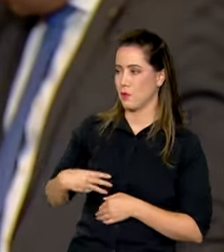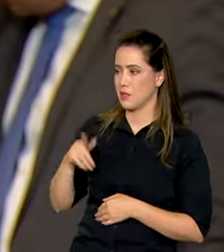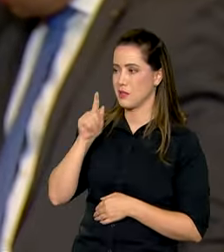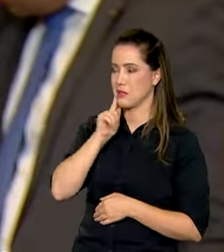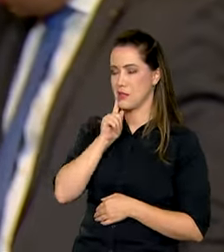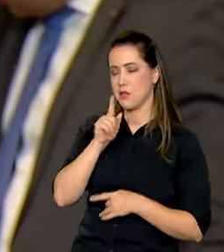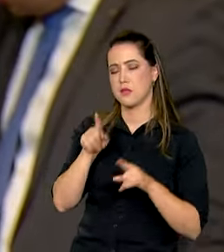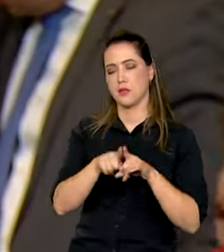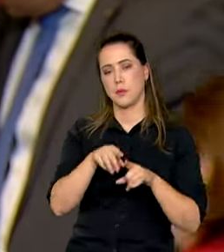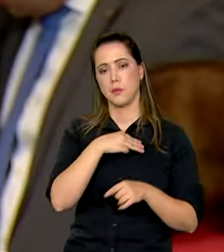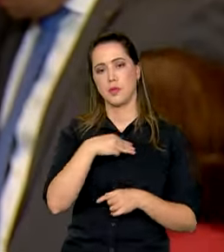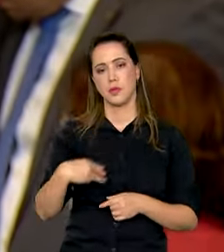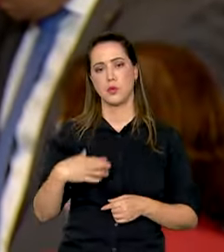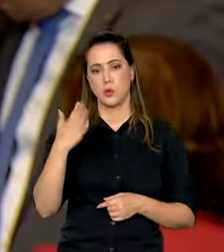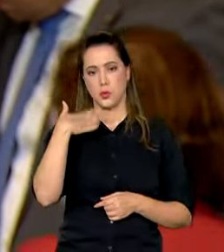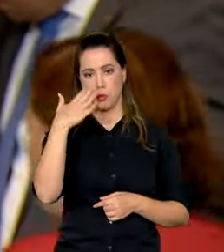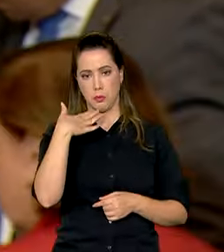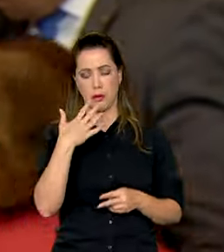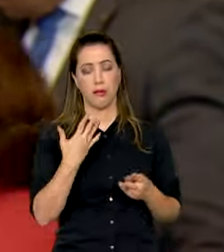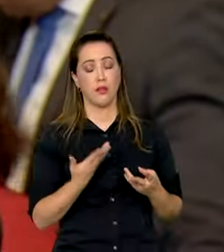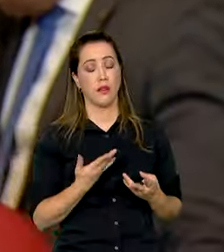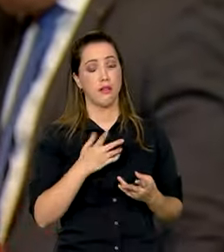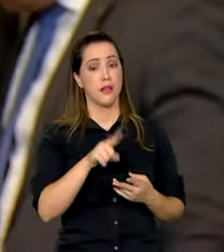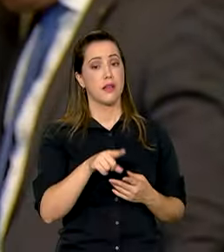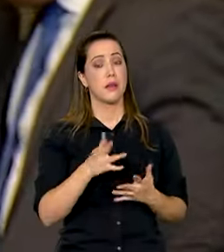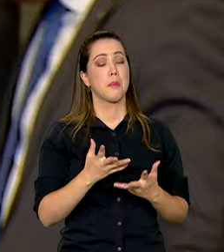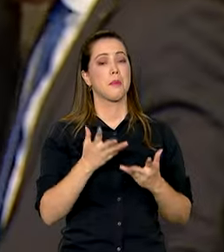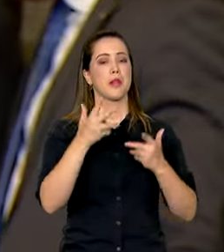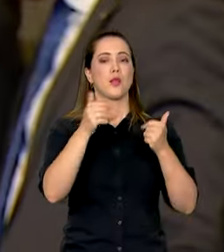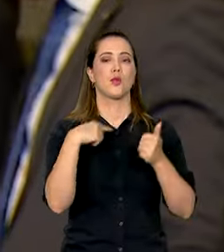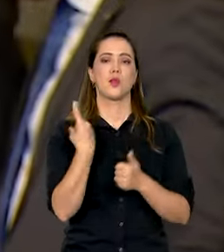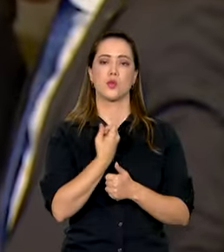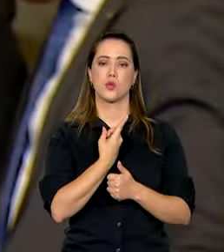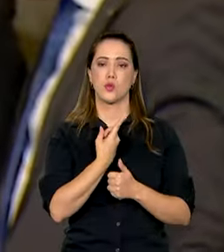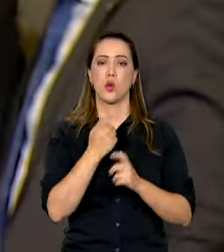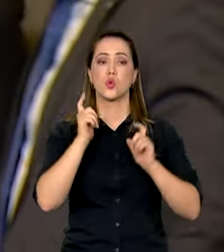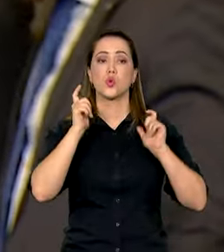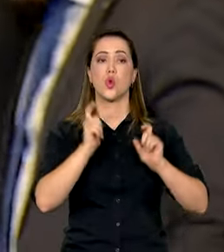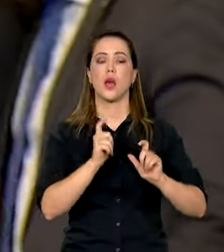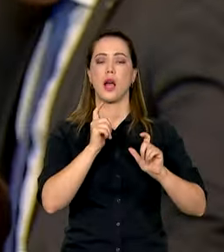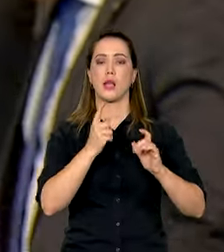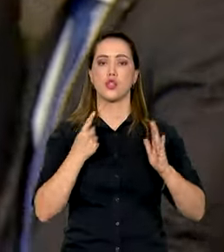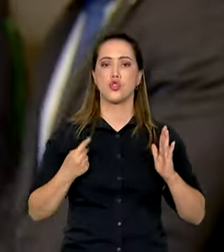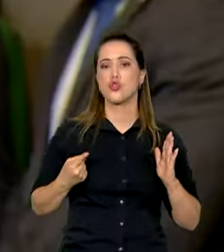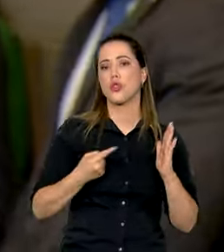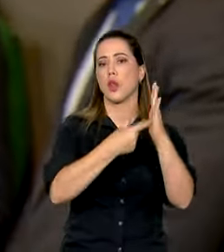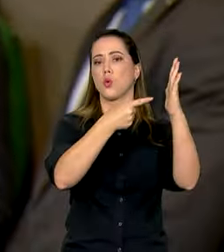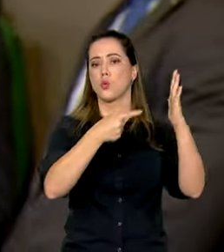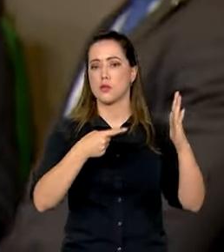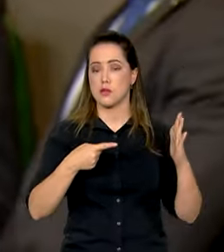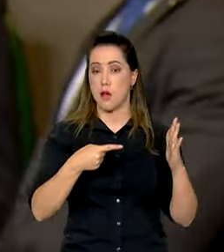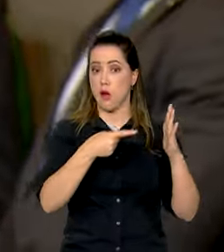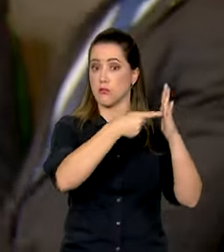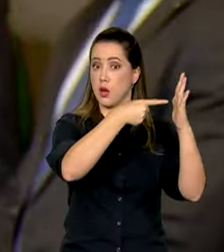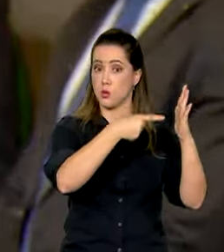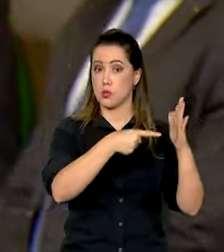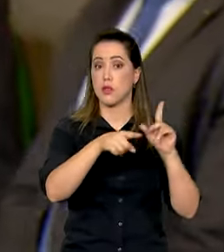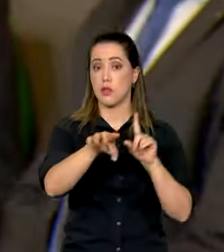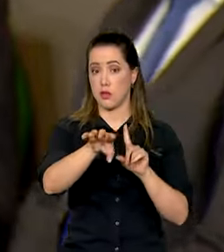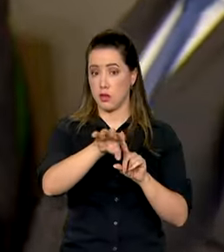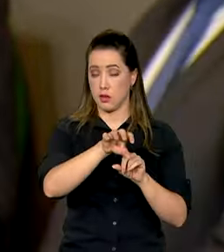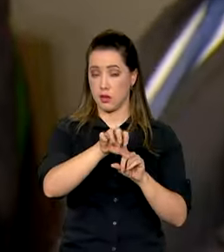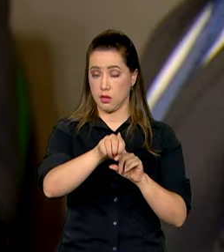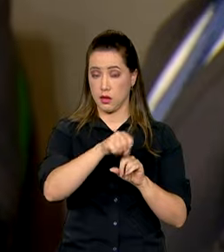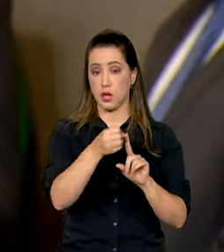Paulo Pimenta, que é aprimorar os nossos canais de denúncia, né? A CGU, por meio da sua ouvidoria, da Ouvidoria Geral da